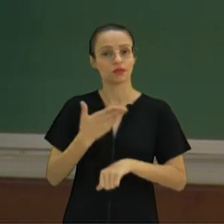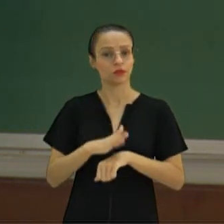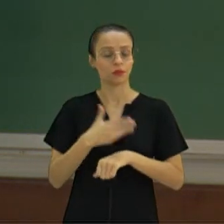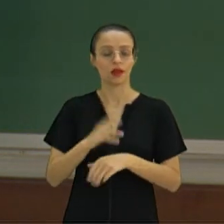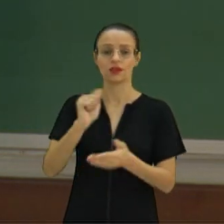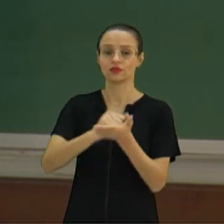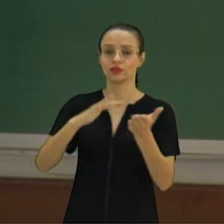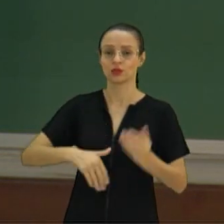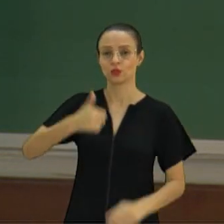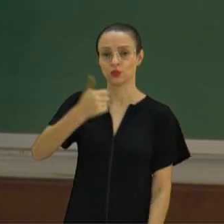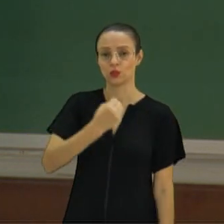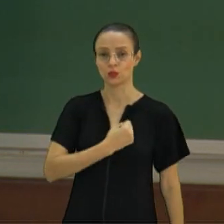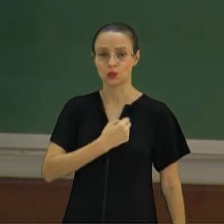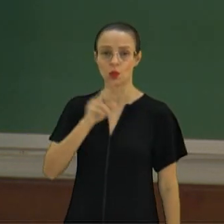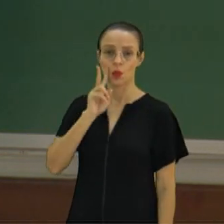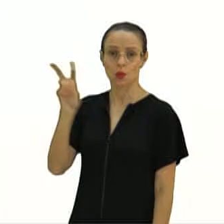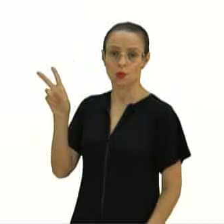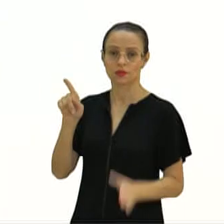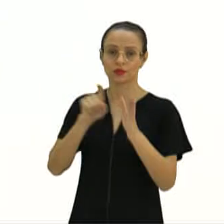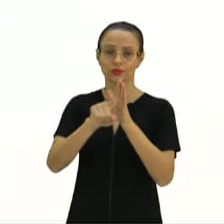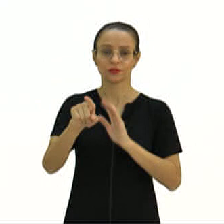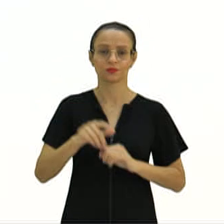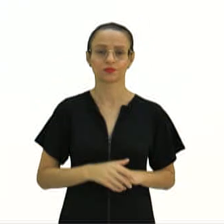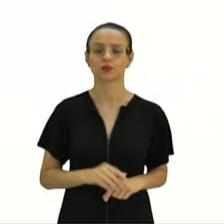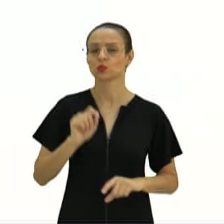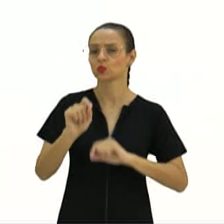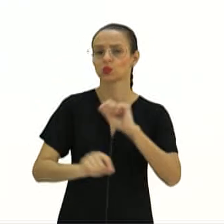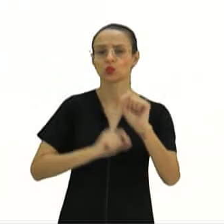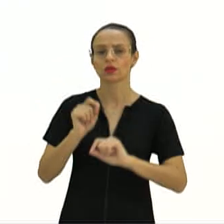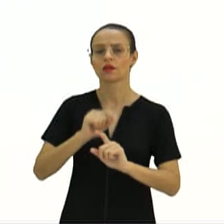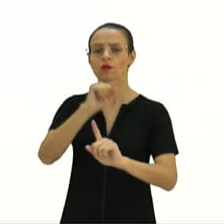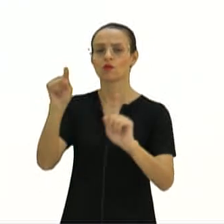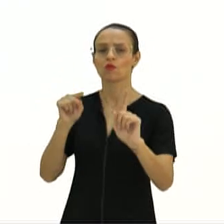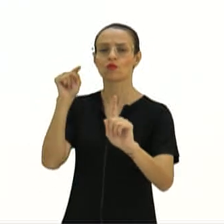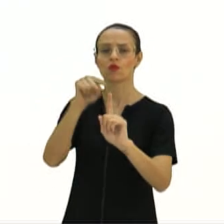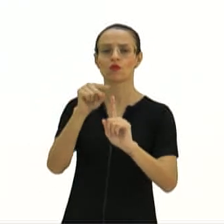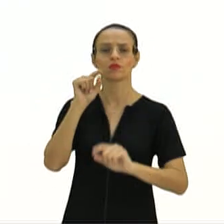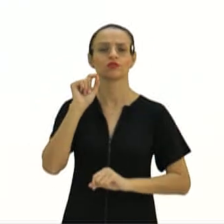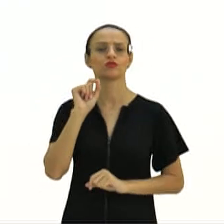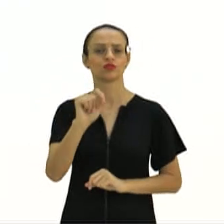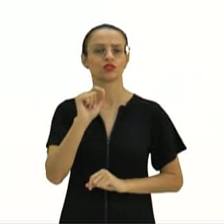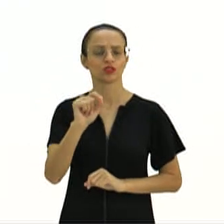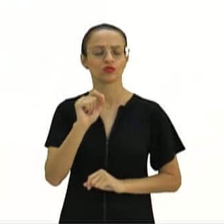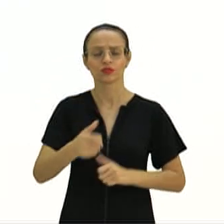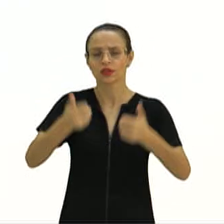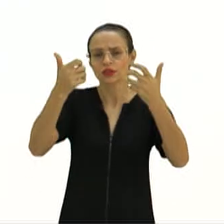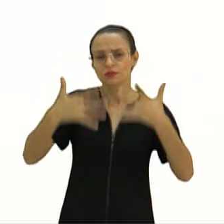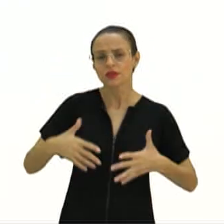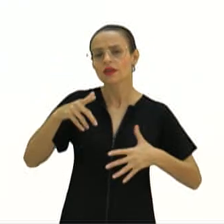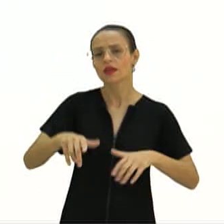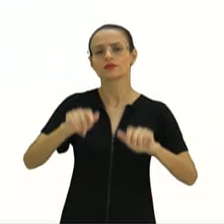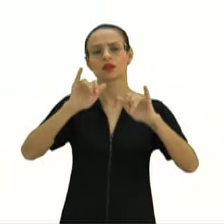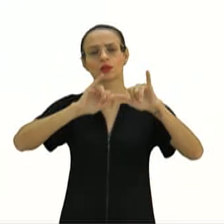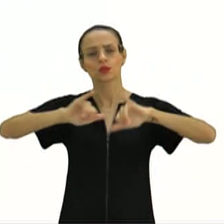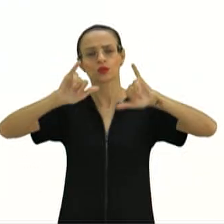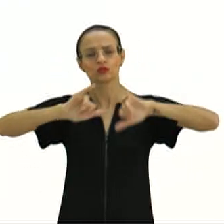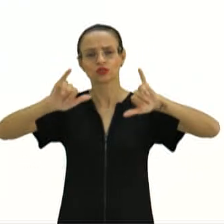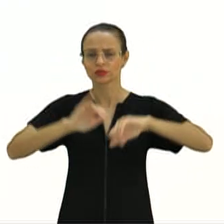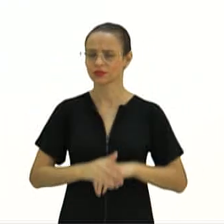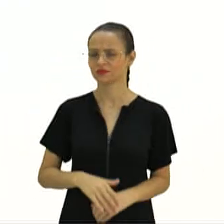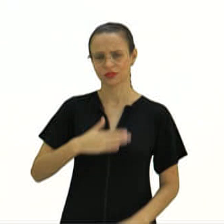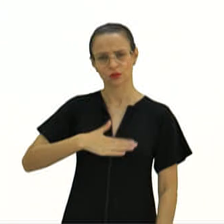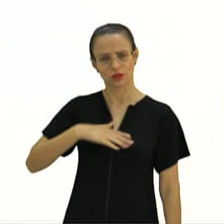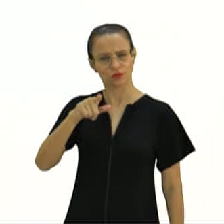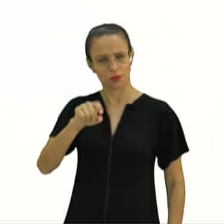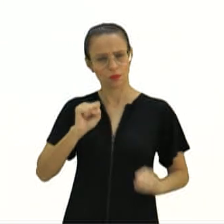1. Acompanhe comigo a pergunta. Qual é o objetivo da ação descrita na notícia? Bem tranquilo,